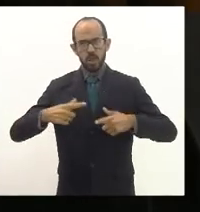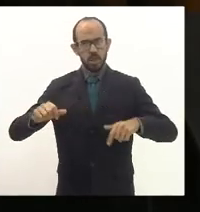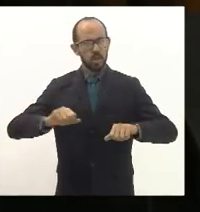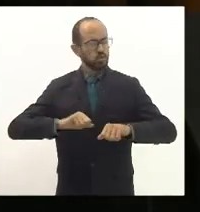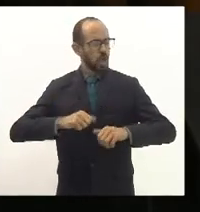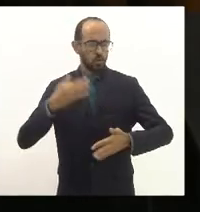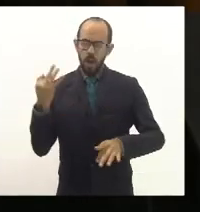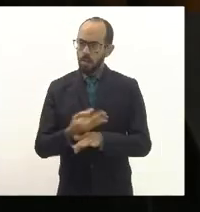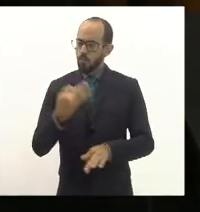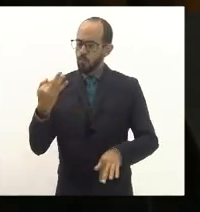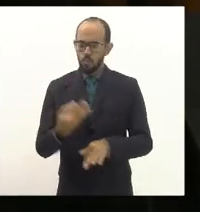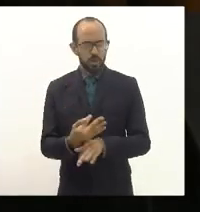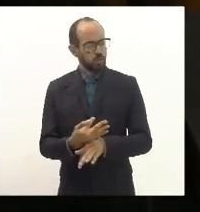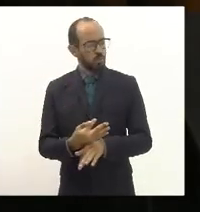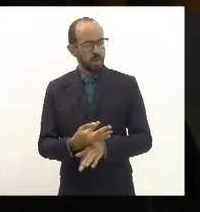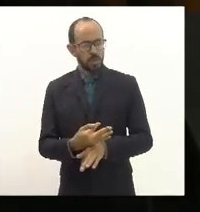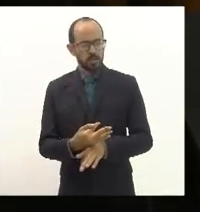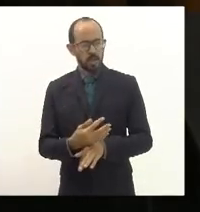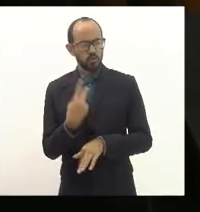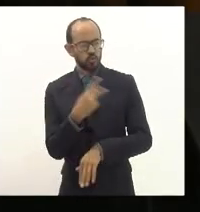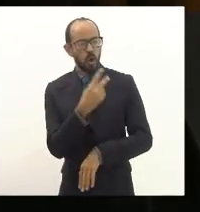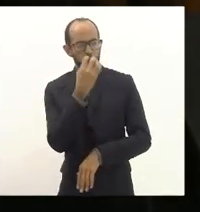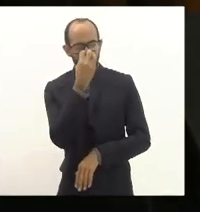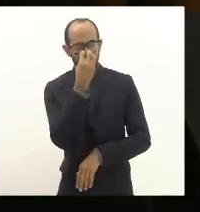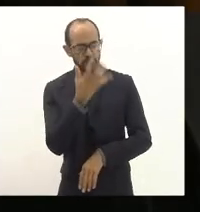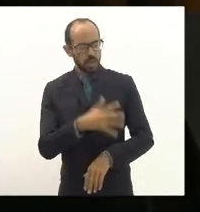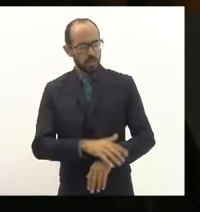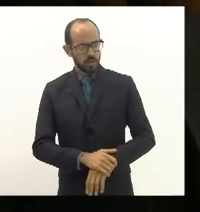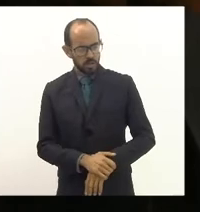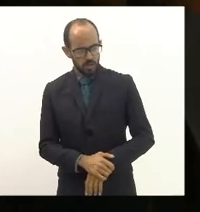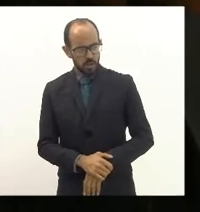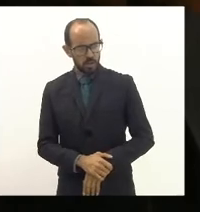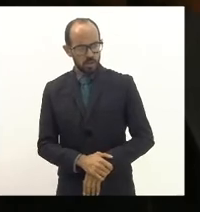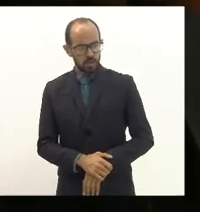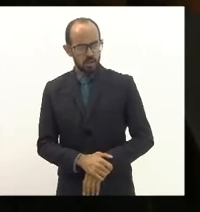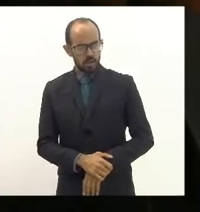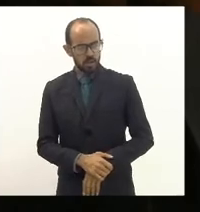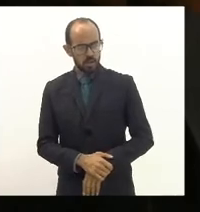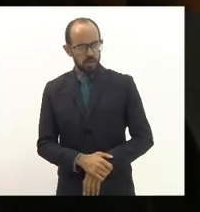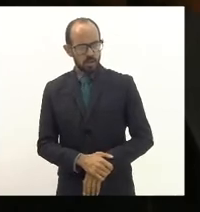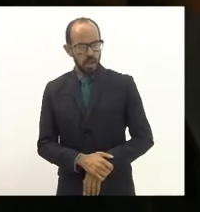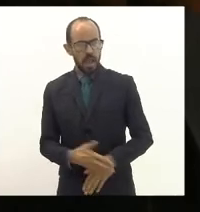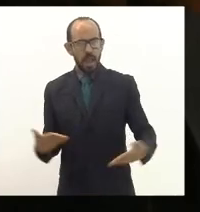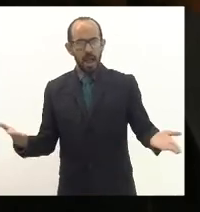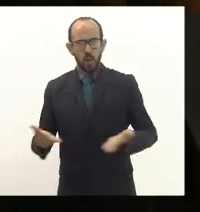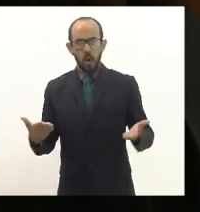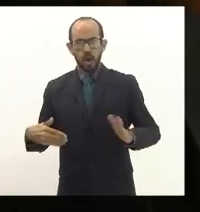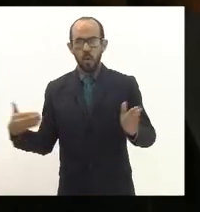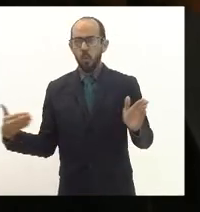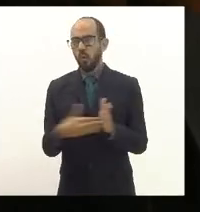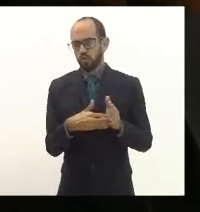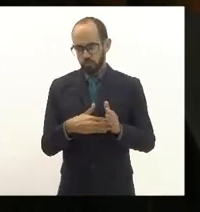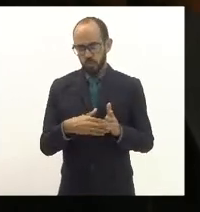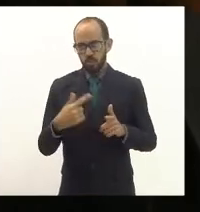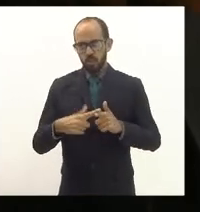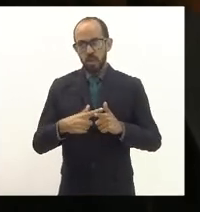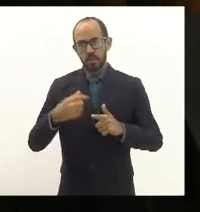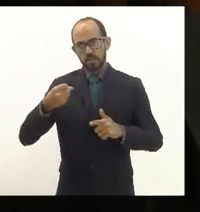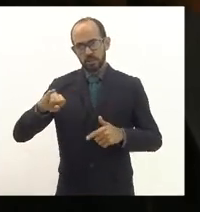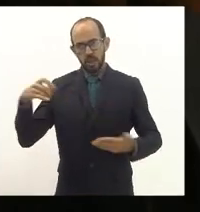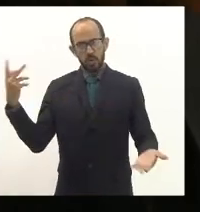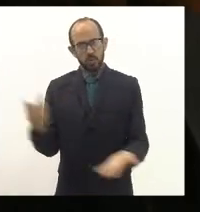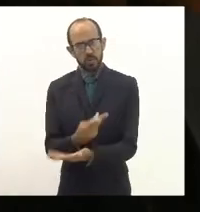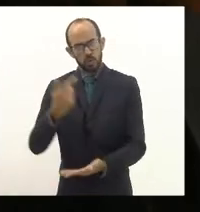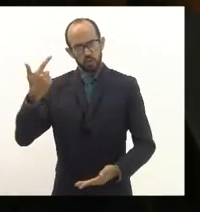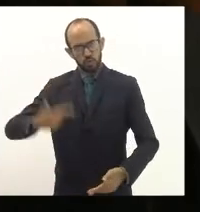suas palhaçadas. E eu dou a minha palavra que essa será a última vez, porque os próximos eu vou lavar a